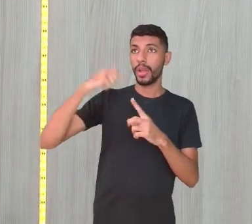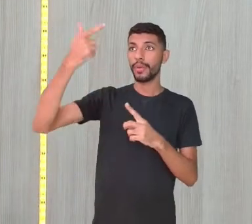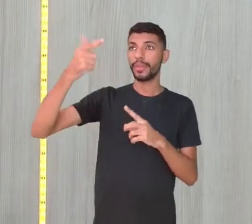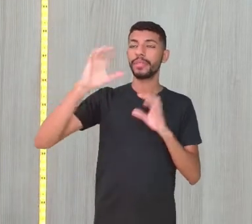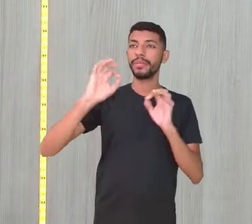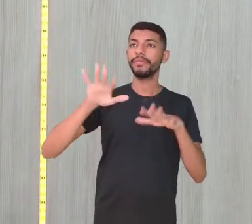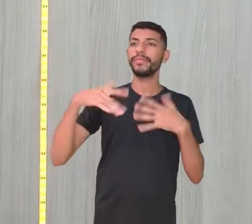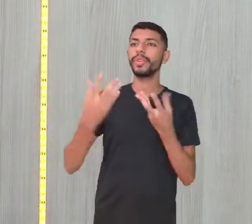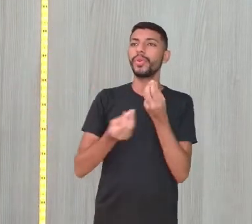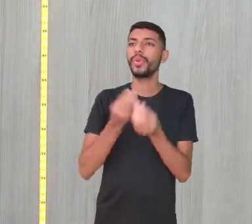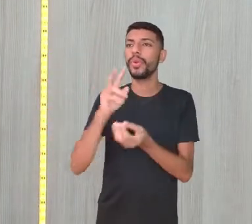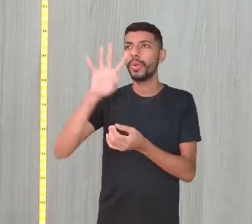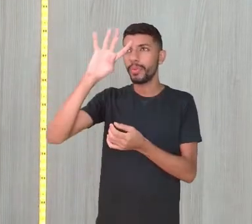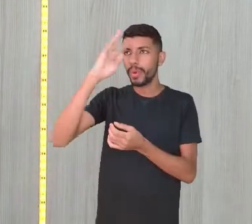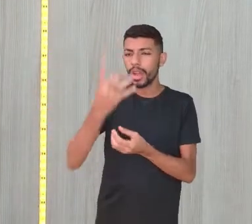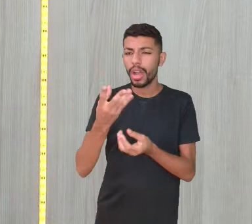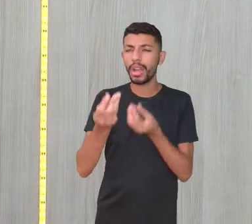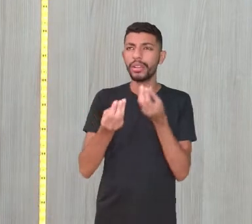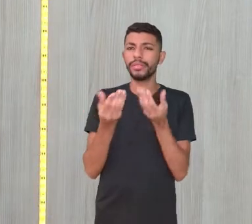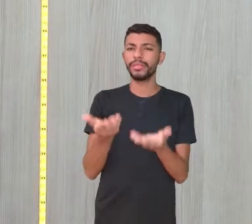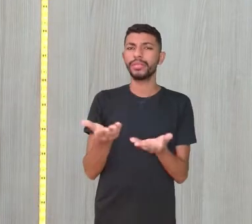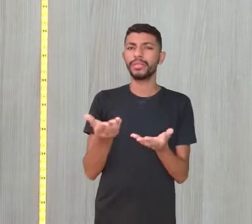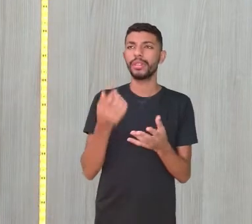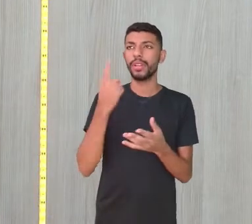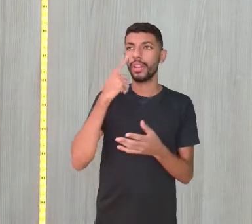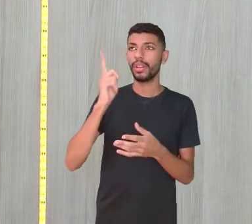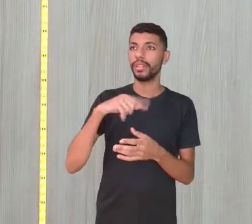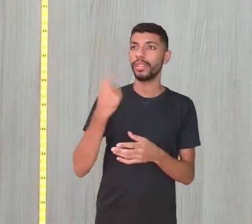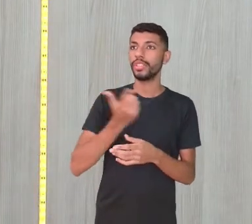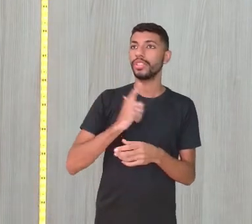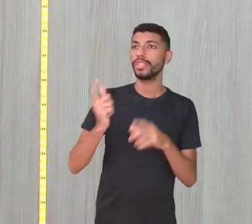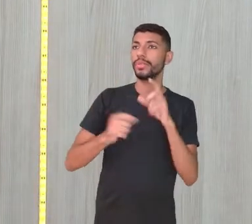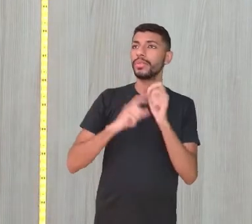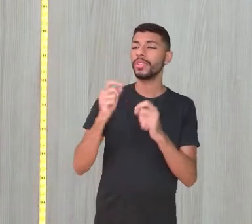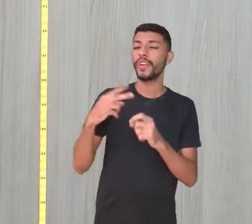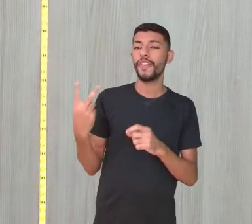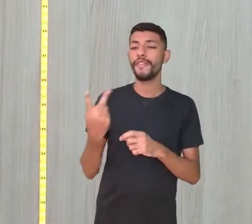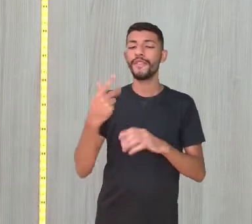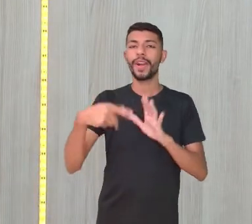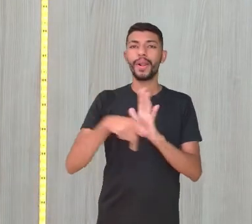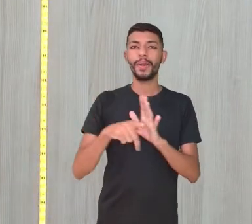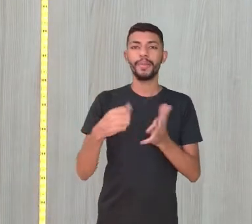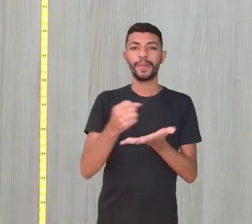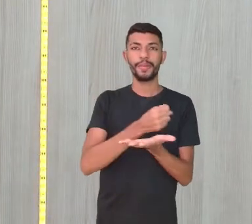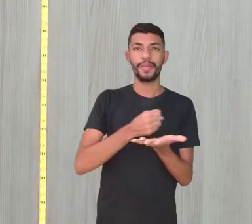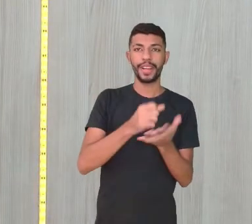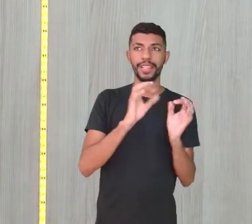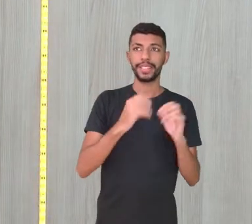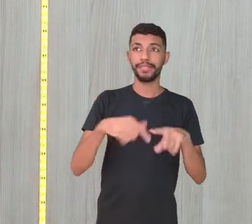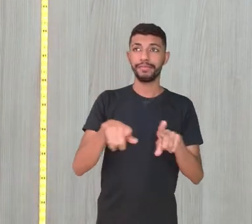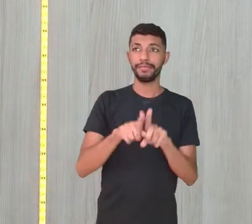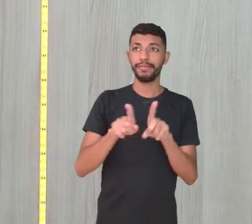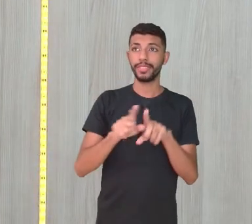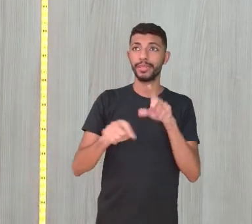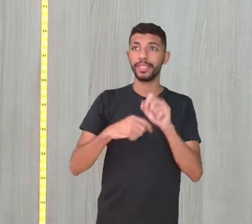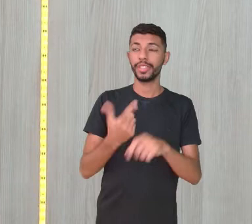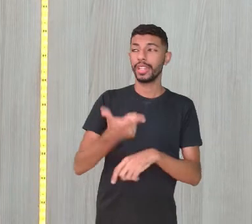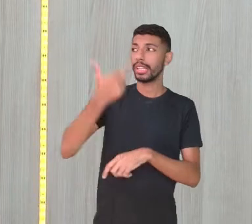essa potenciação? A gente tem aí um valor que está na base e ele vai se